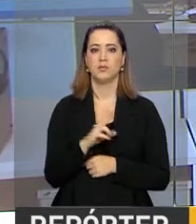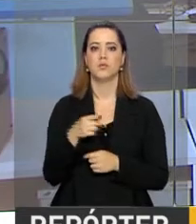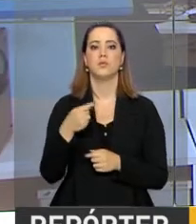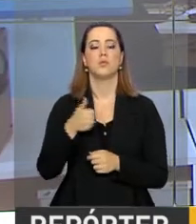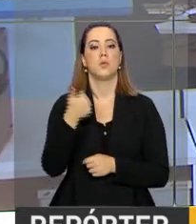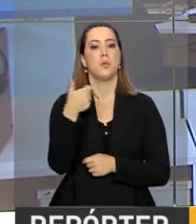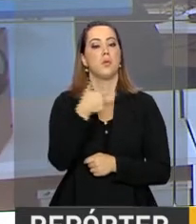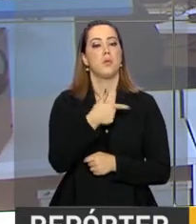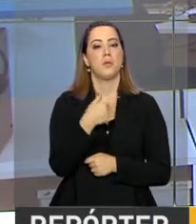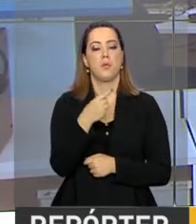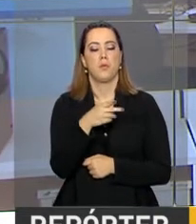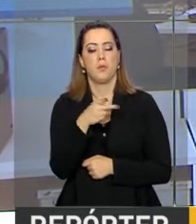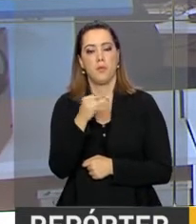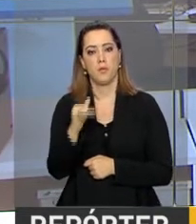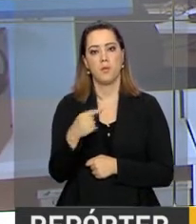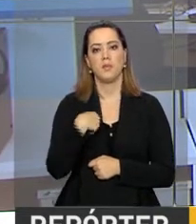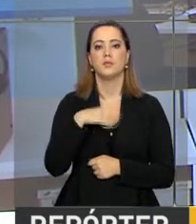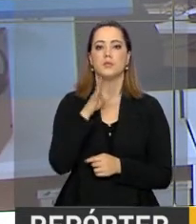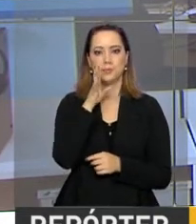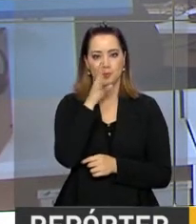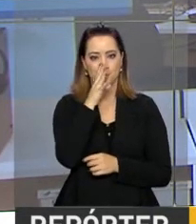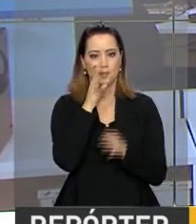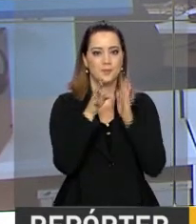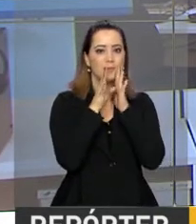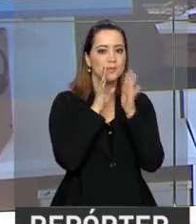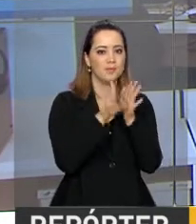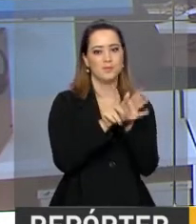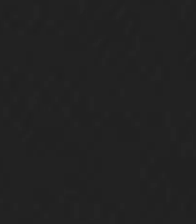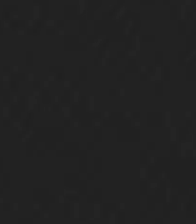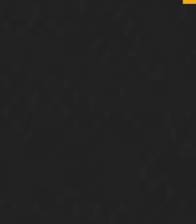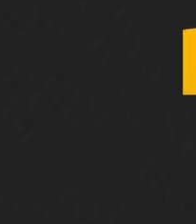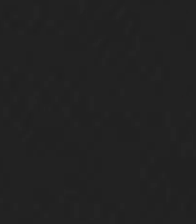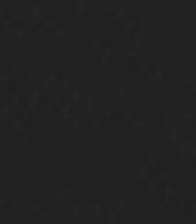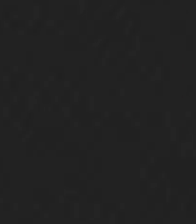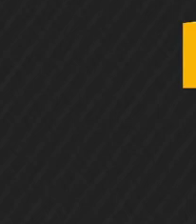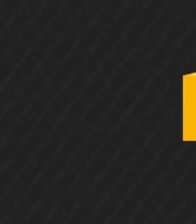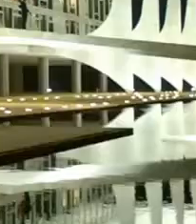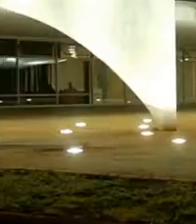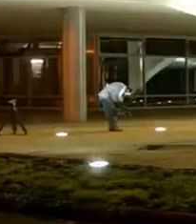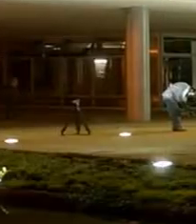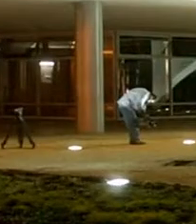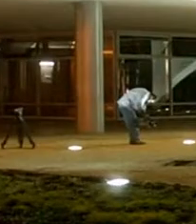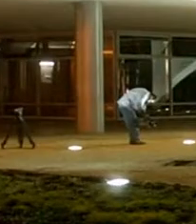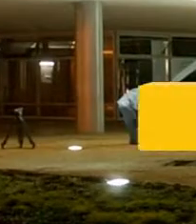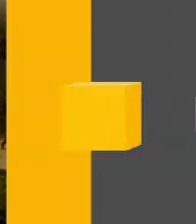NBR ao meio-dia. Acompanhe também as novidades em nossas redes sociais.